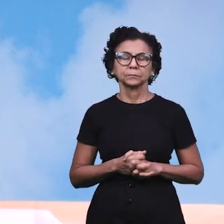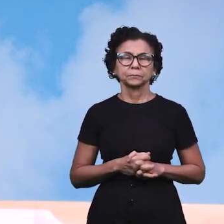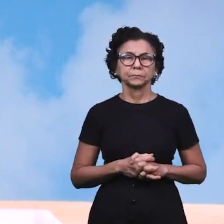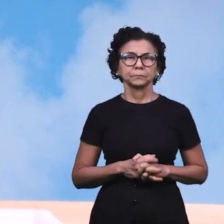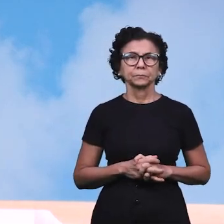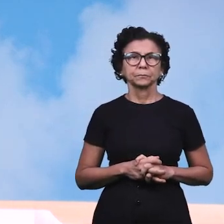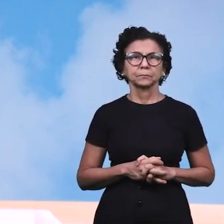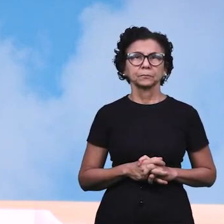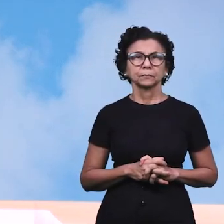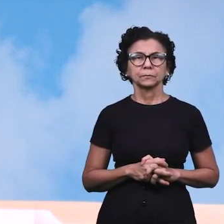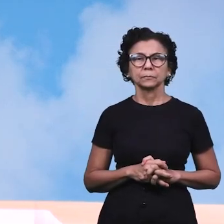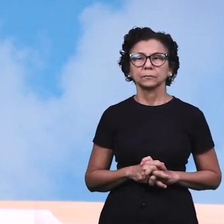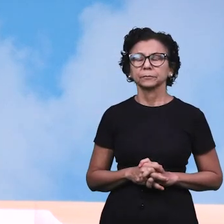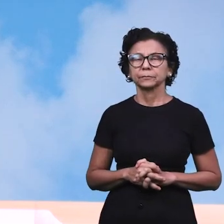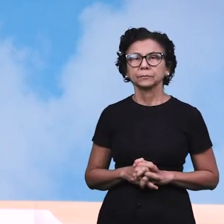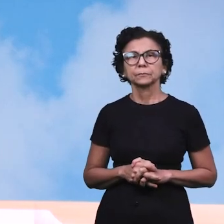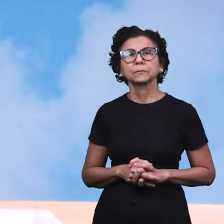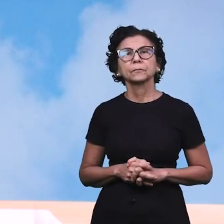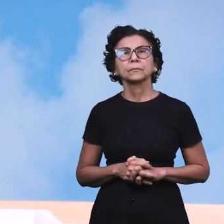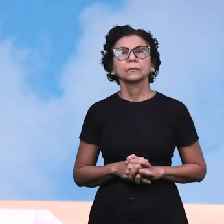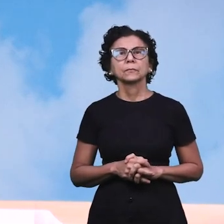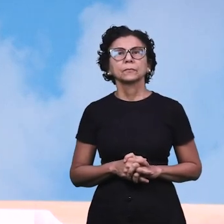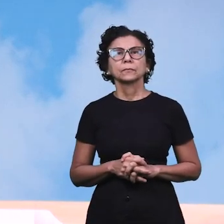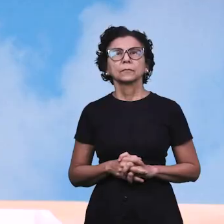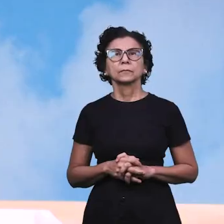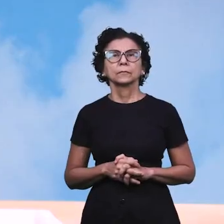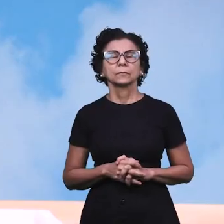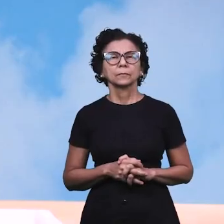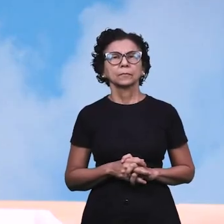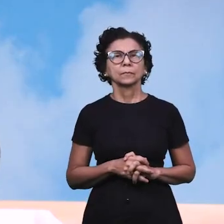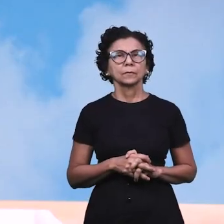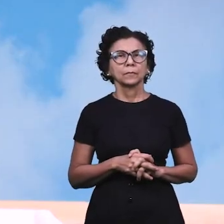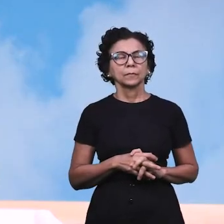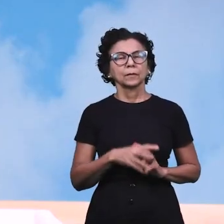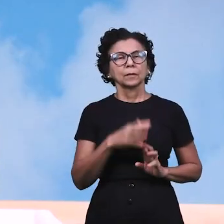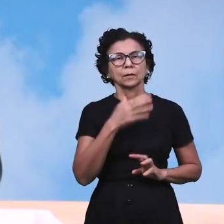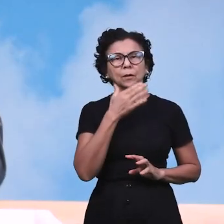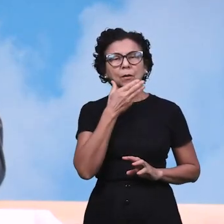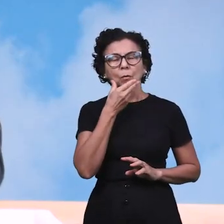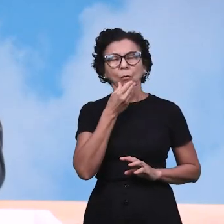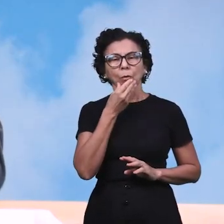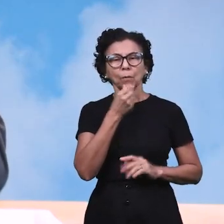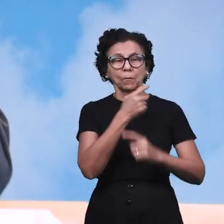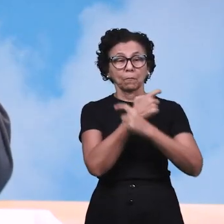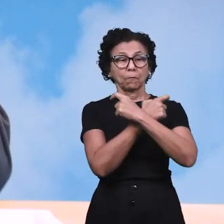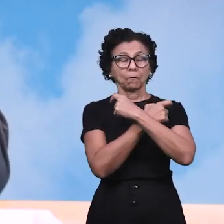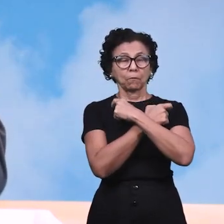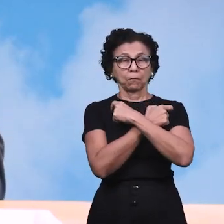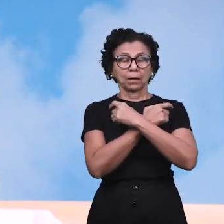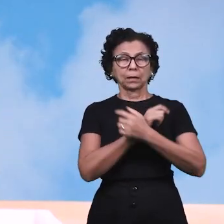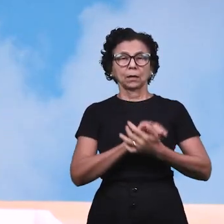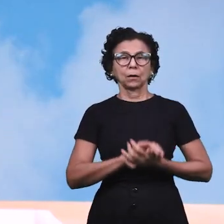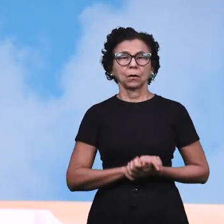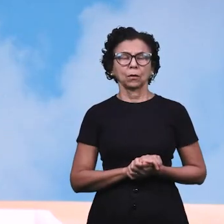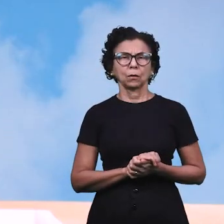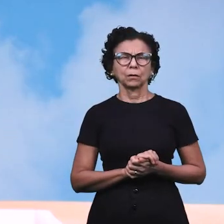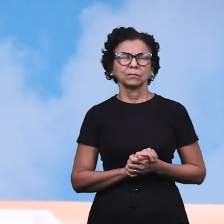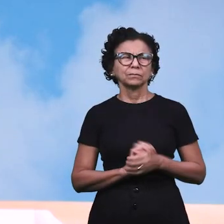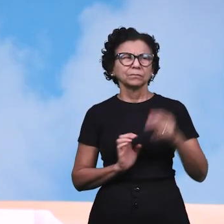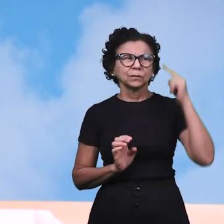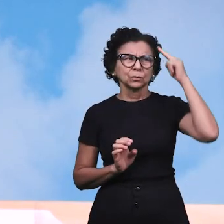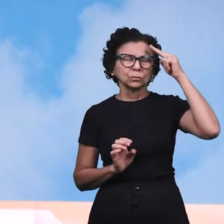Então, Faraó teve o sonho. Faraó não entendeu nada, mas ele perdeu a